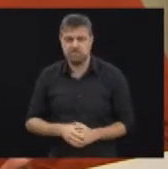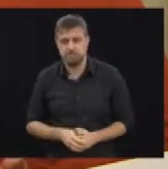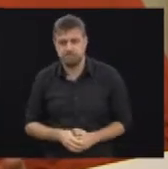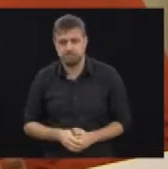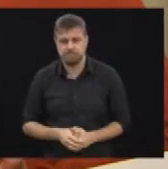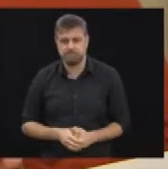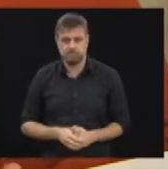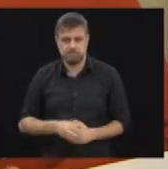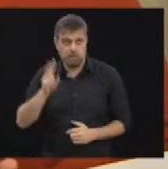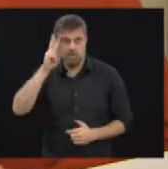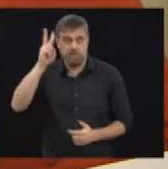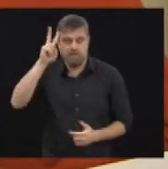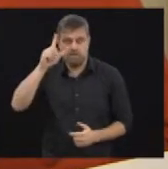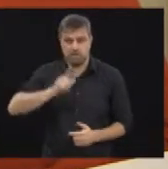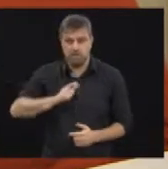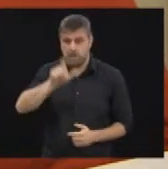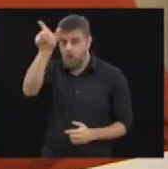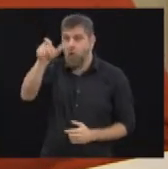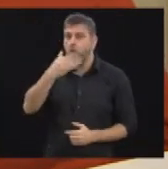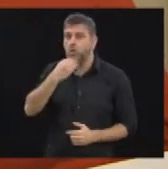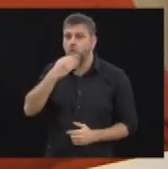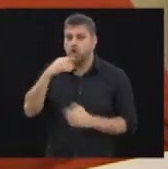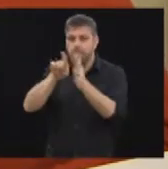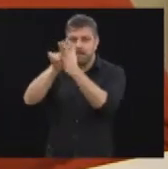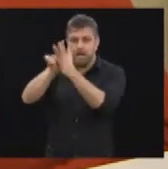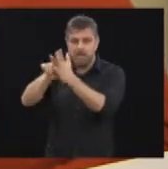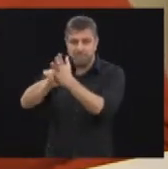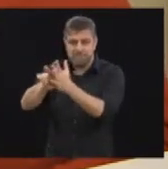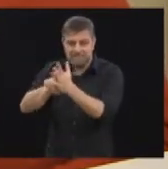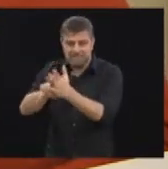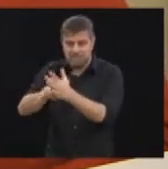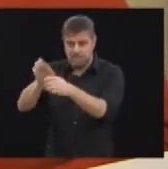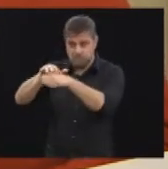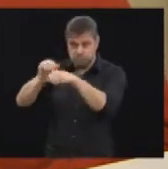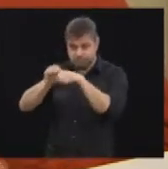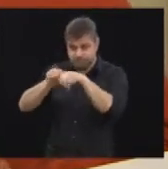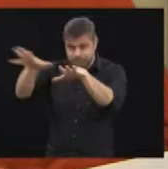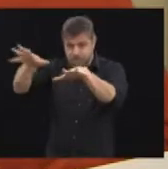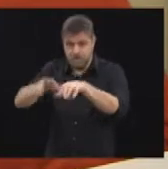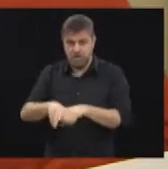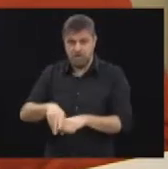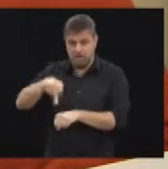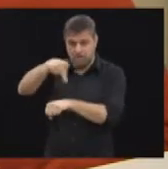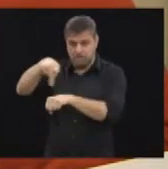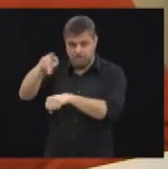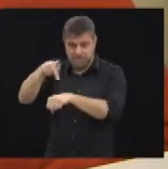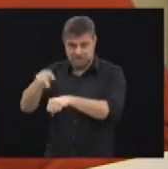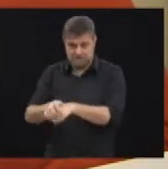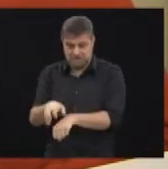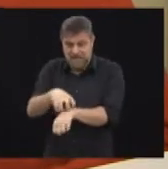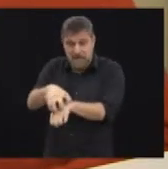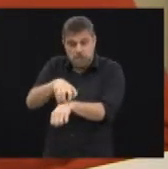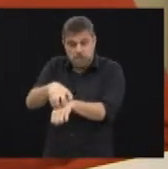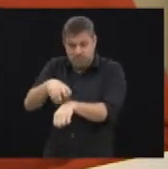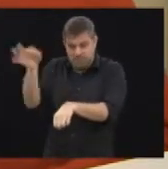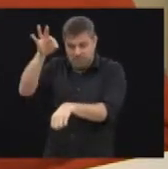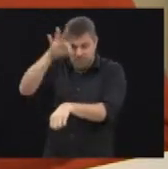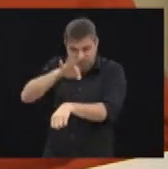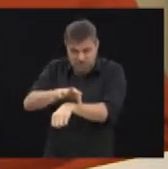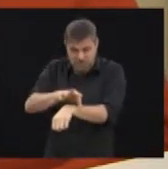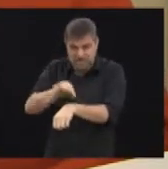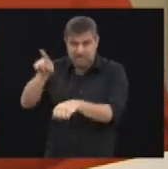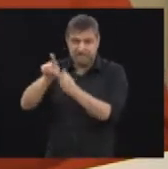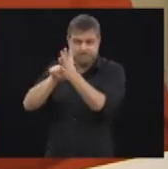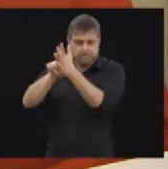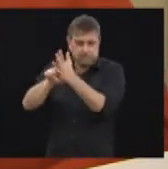esse caso específico que eu estou citando é um pesquisador da Ilha Reunião, né? Teve uma epidemia grande de chikungunya lá, e por